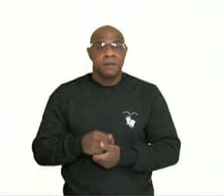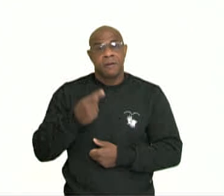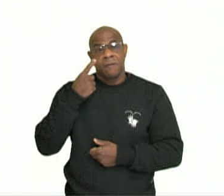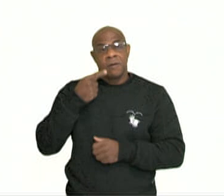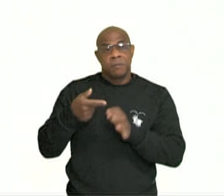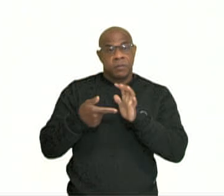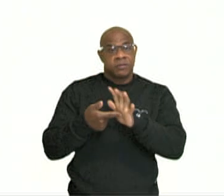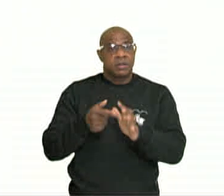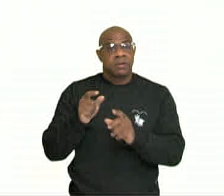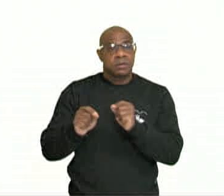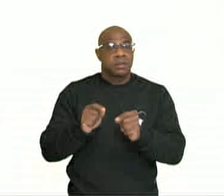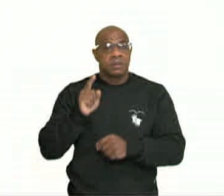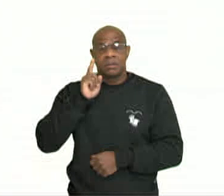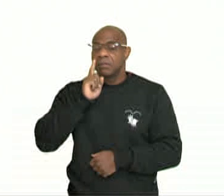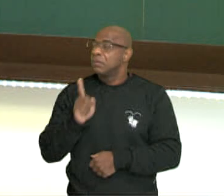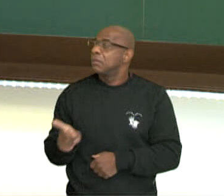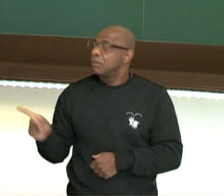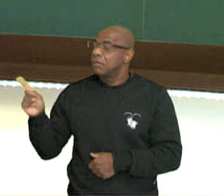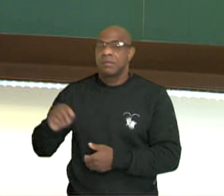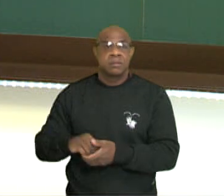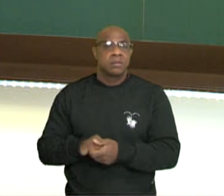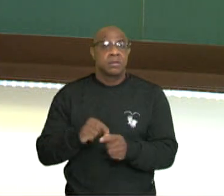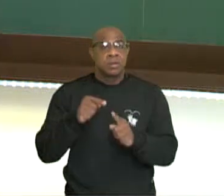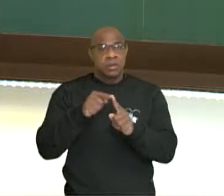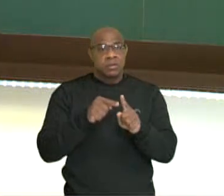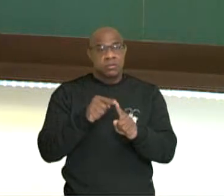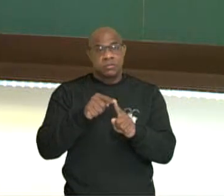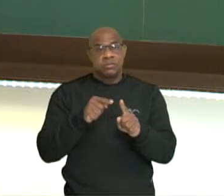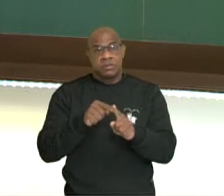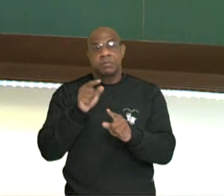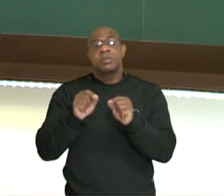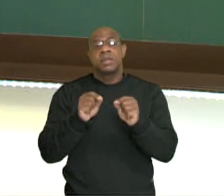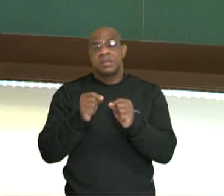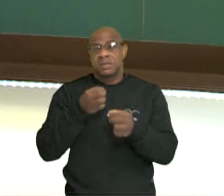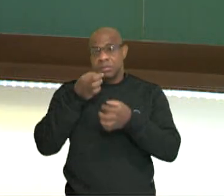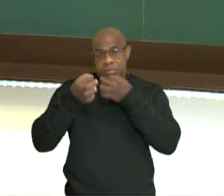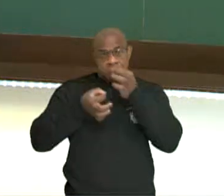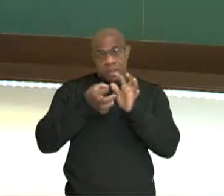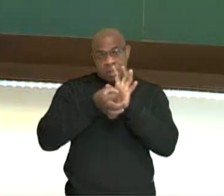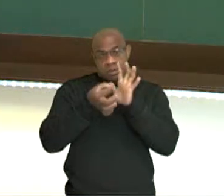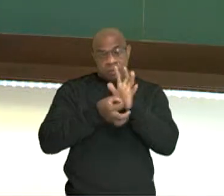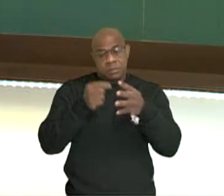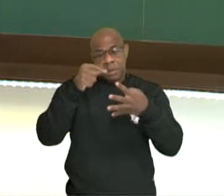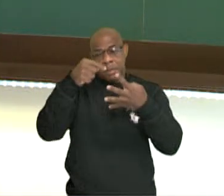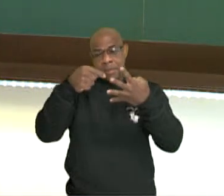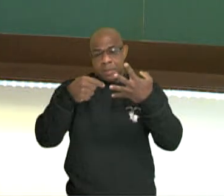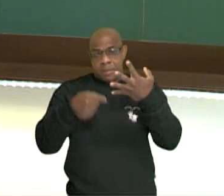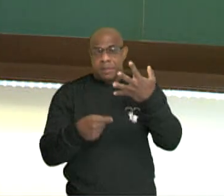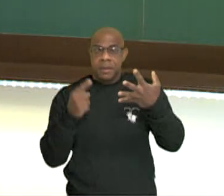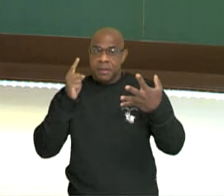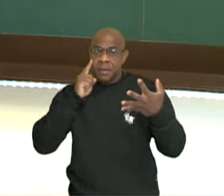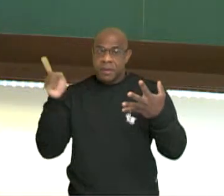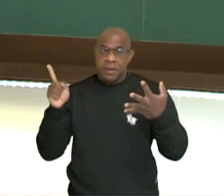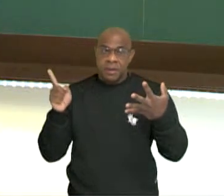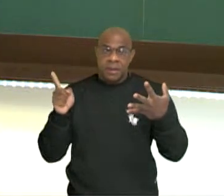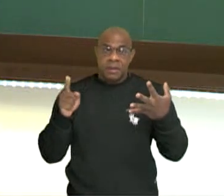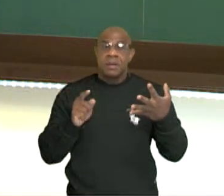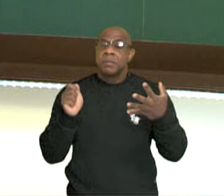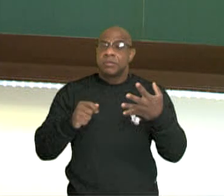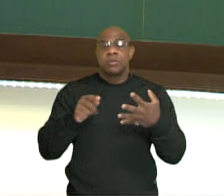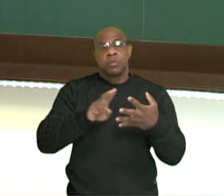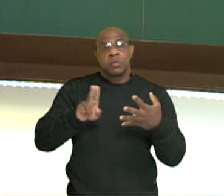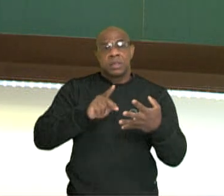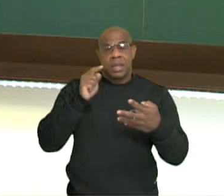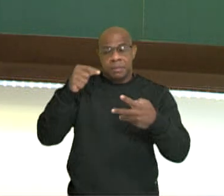novamente aqui, ó, os tipos dos argumentos, né, que a gente viu. Você pode usar aí um argumento de autoridade,